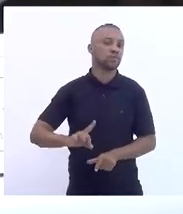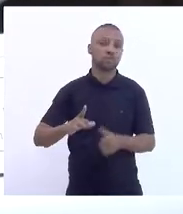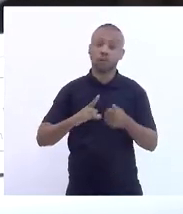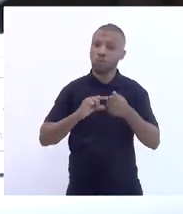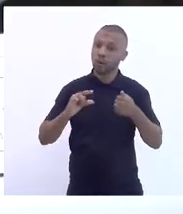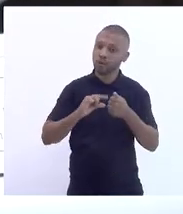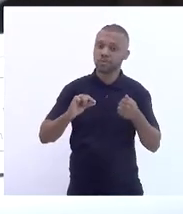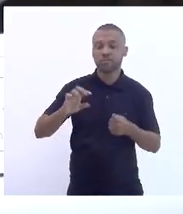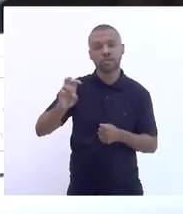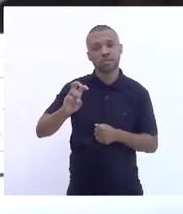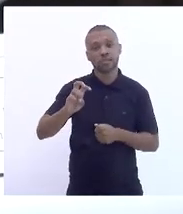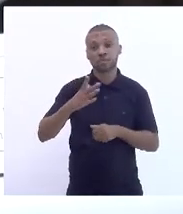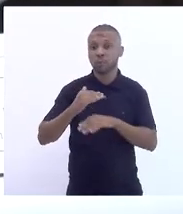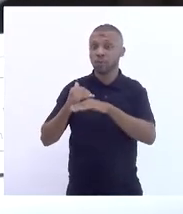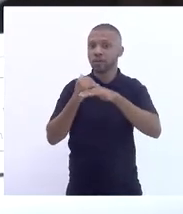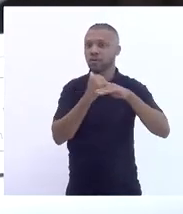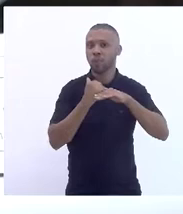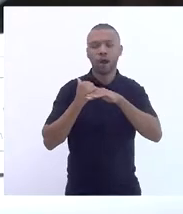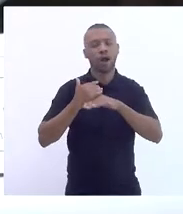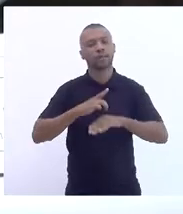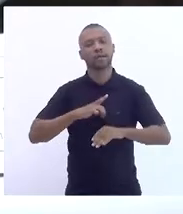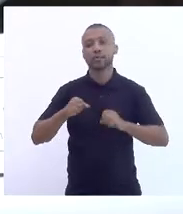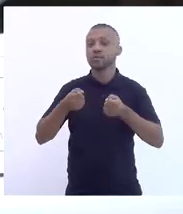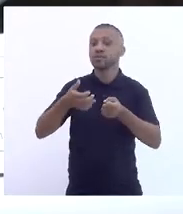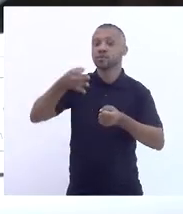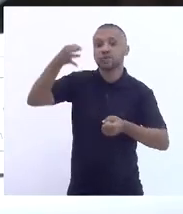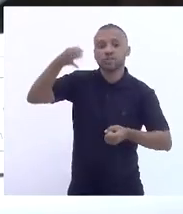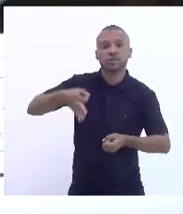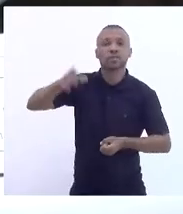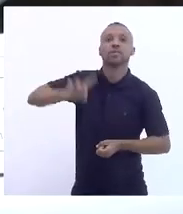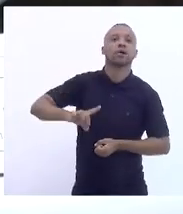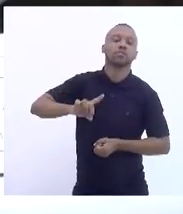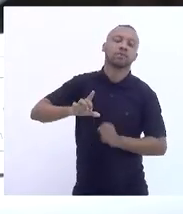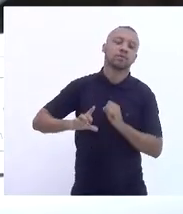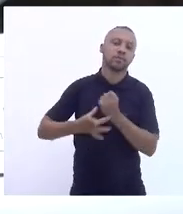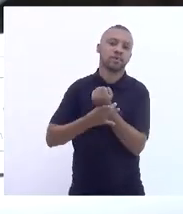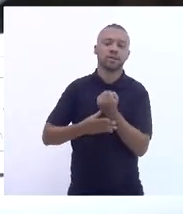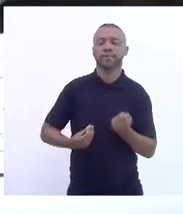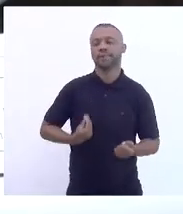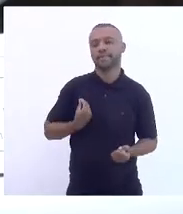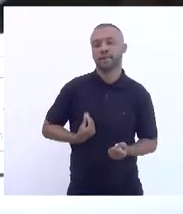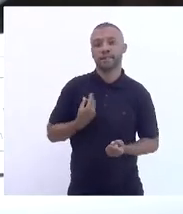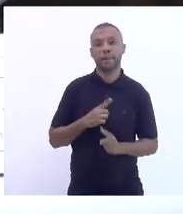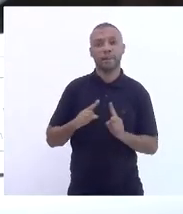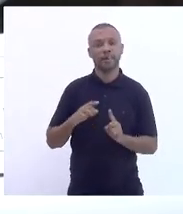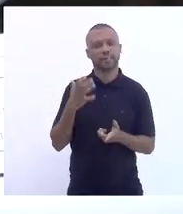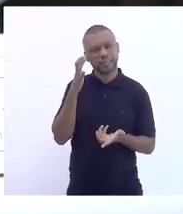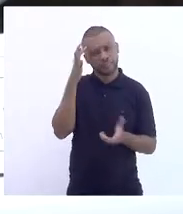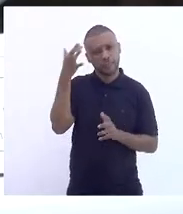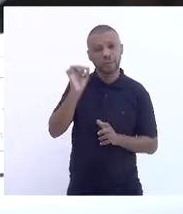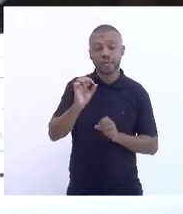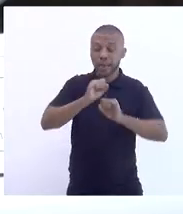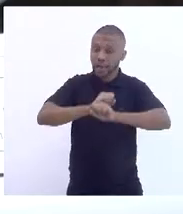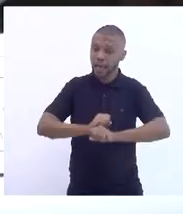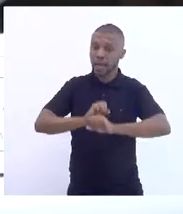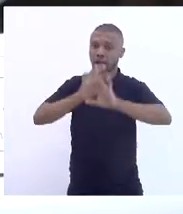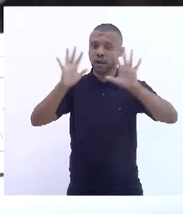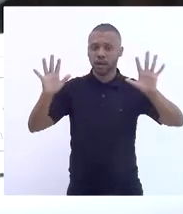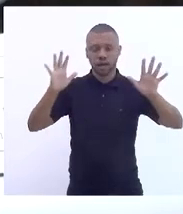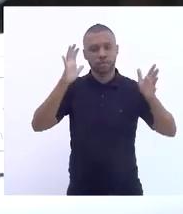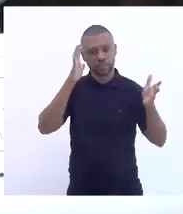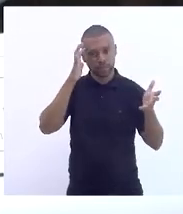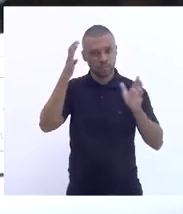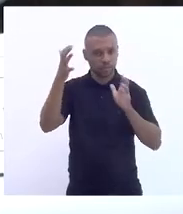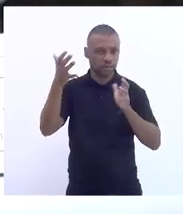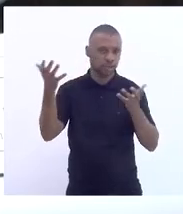artigo 5º todas as pessoas são iguais têm direito a segurança é mas nós sabemos É um cenário muito claro que